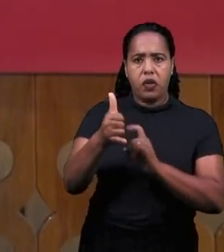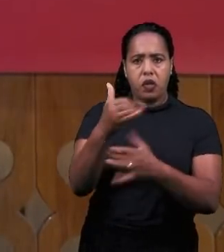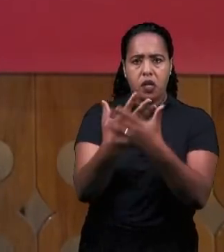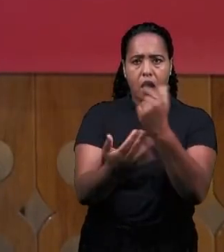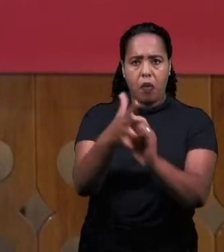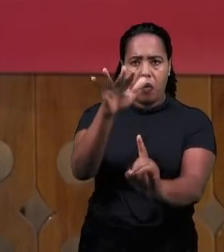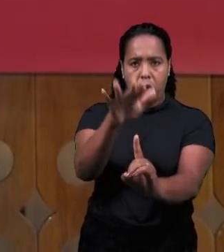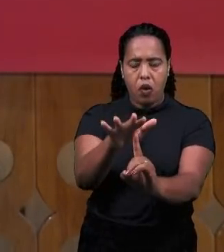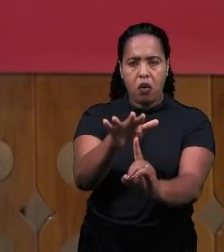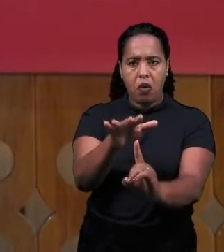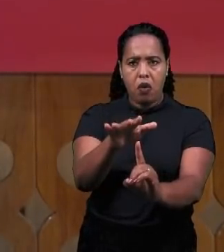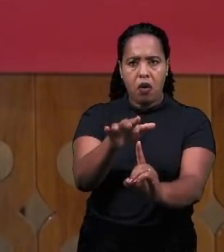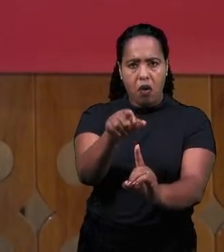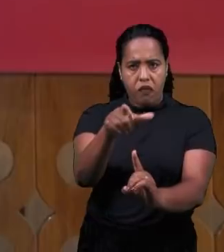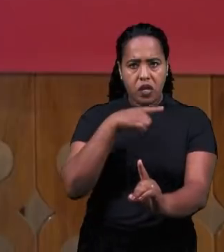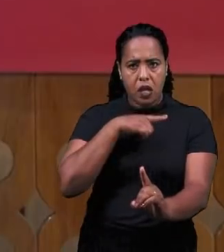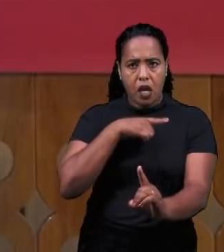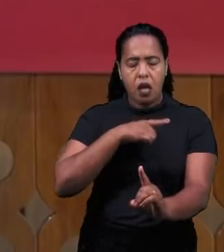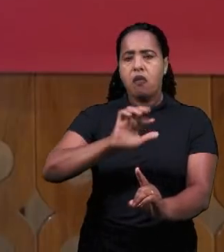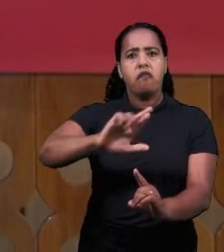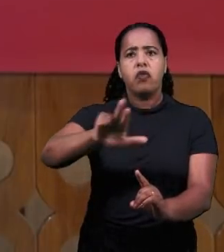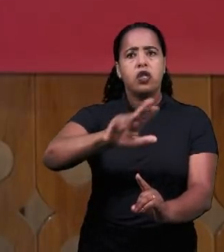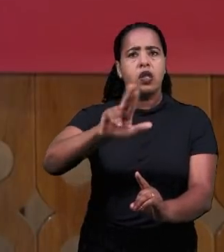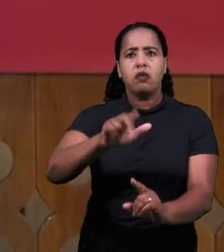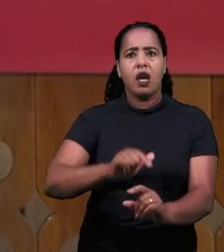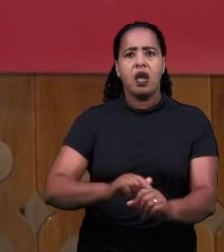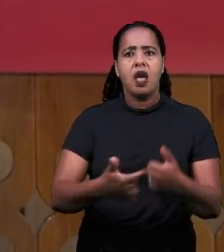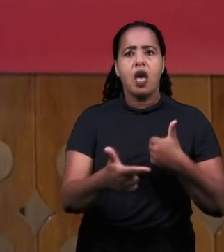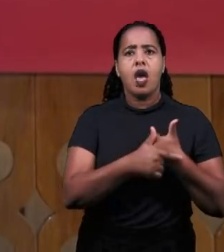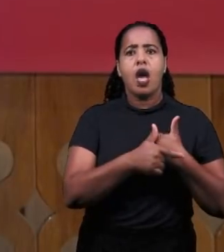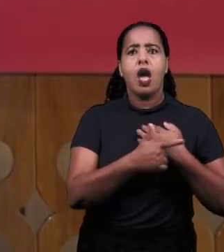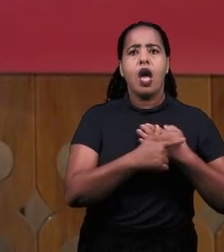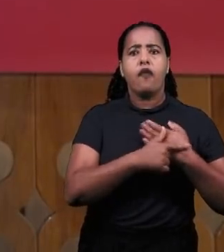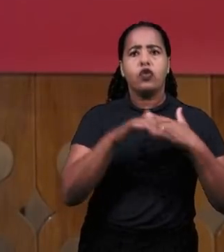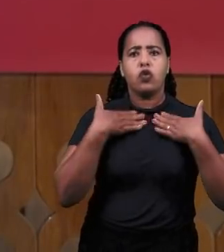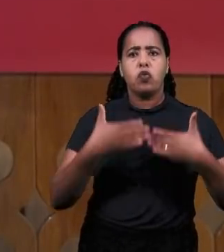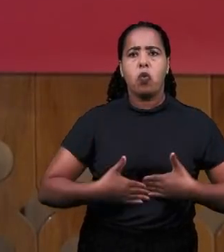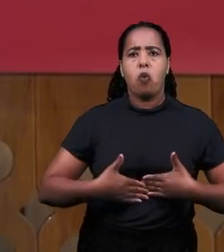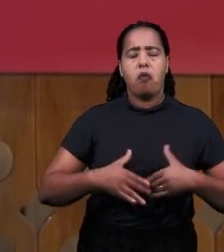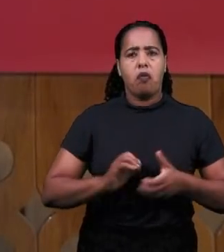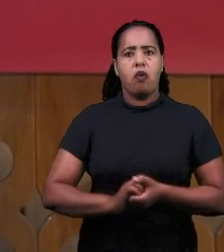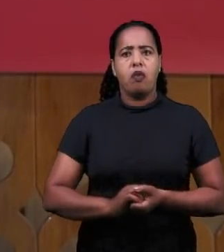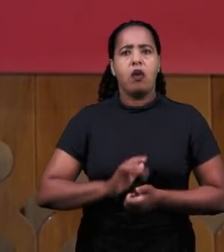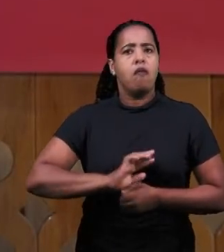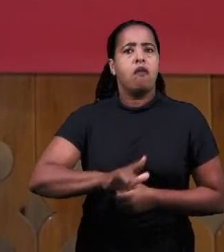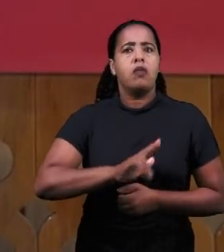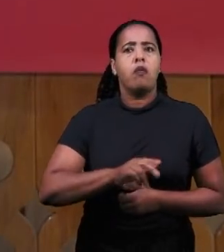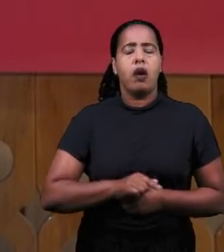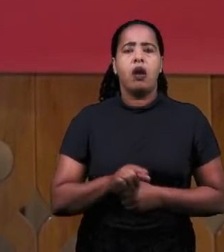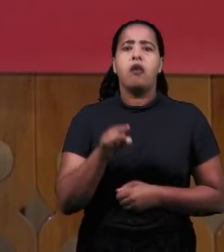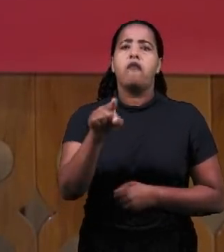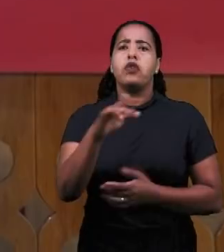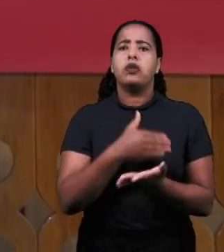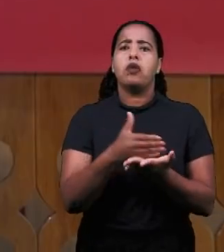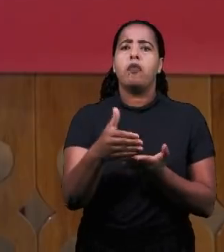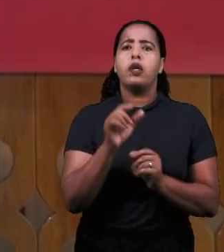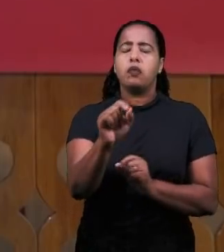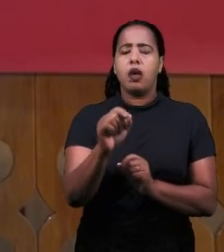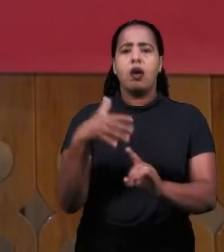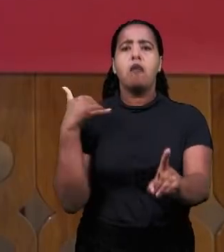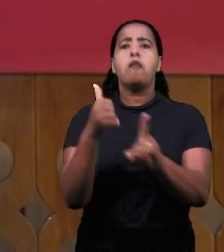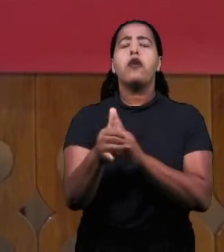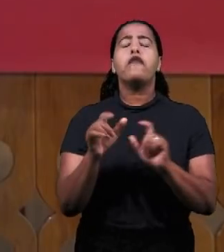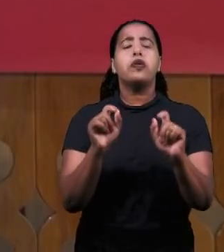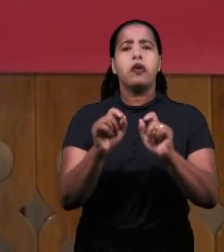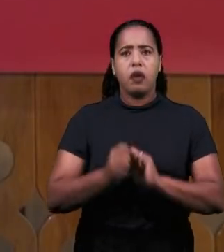tem mais. Isso não é título nem profissão para nós, é função e é no corpo. Você saiu do corpo, não tem mais função. Então você passa a ser o quê? Profeta de quê?